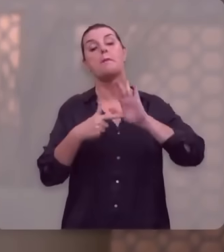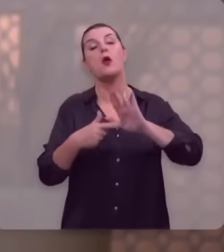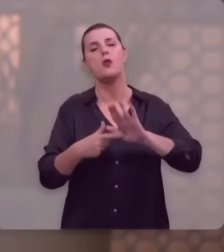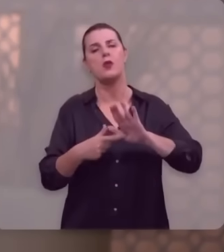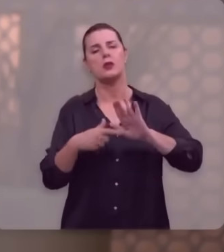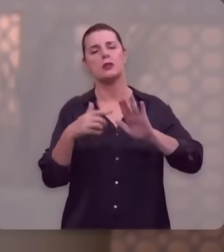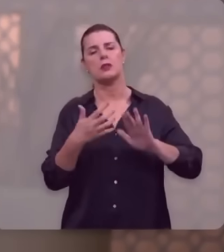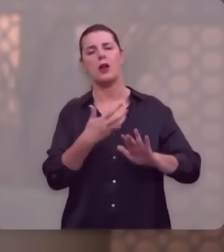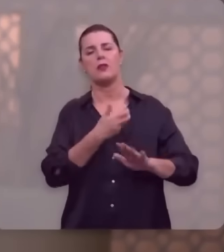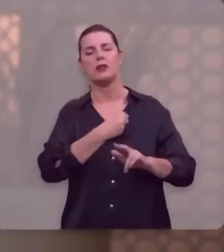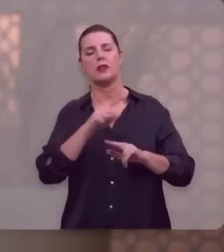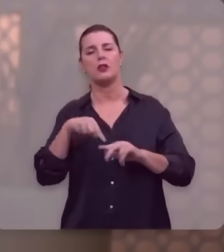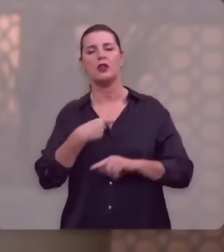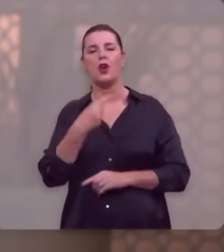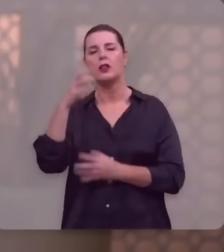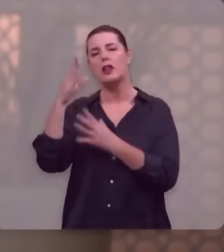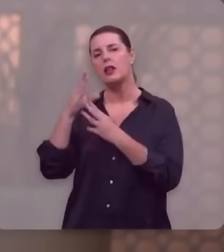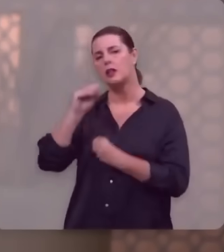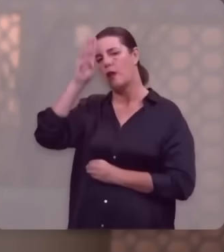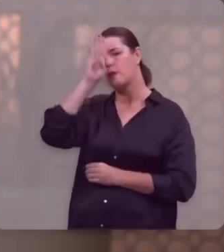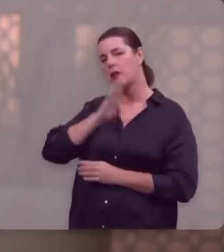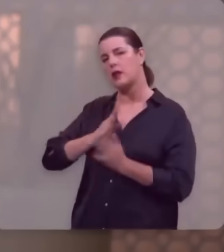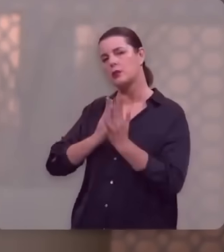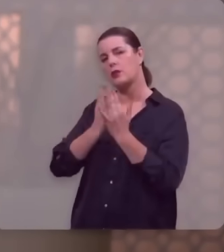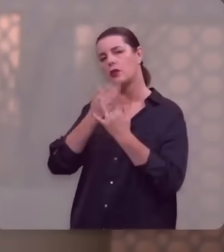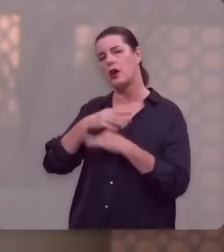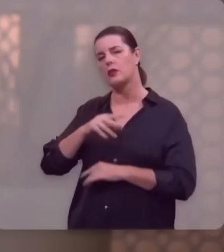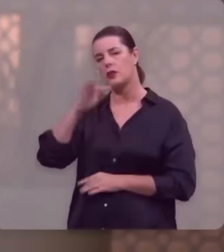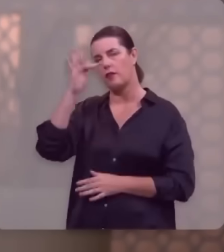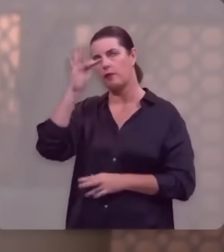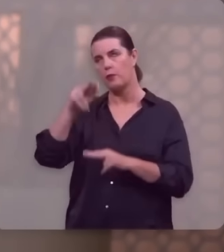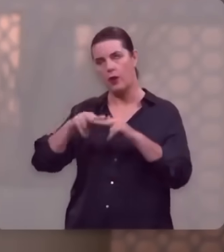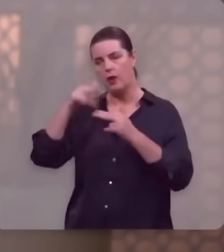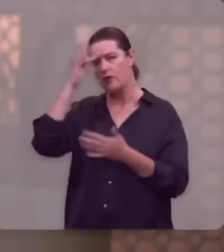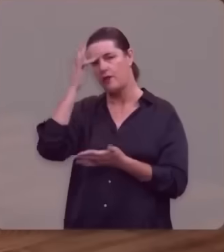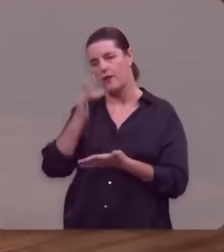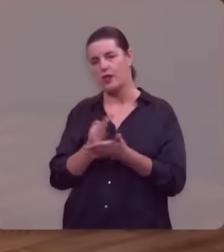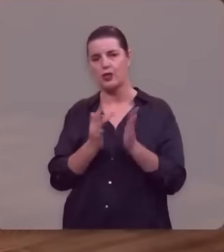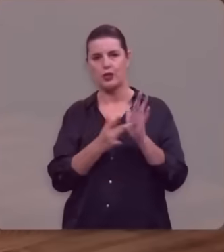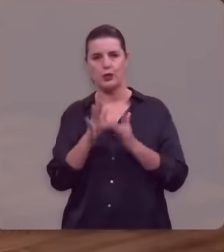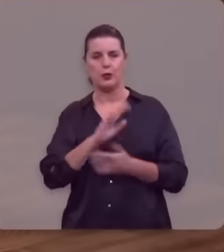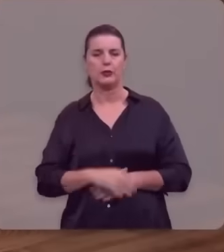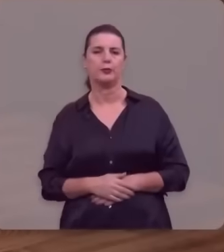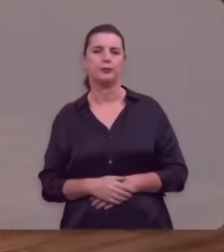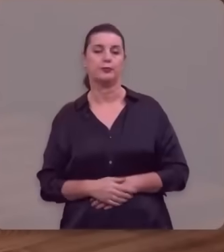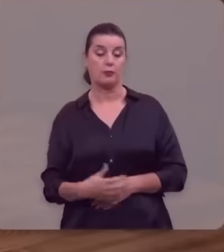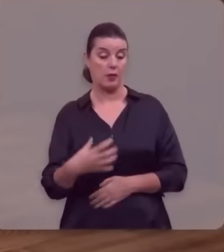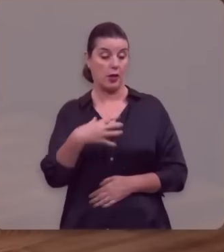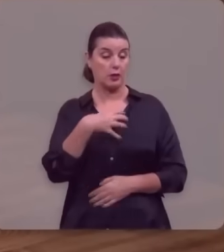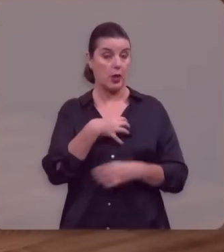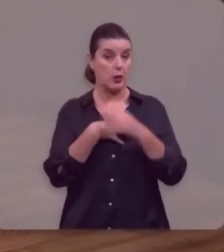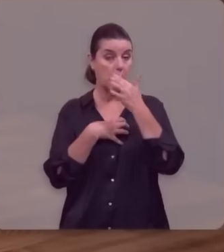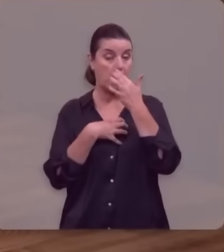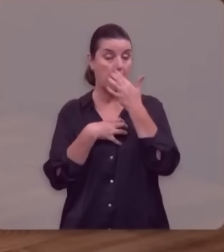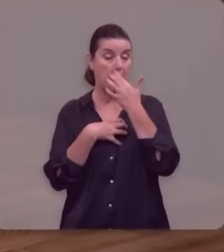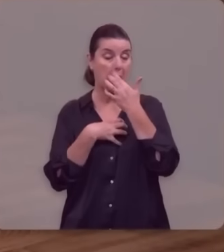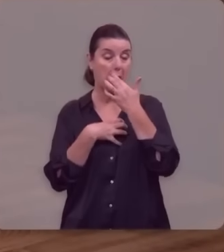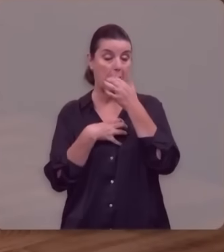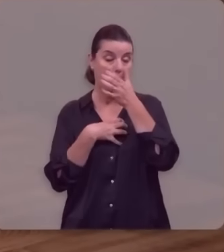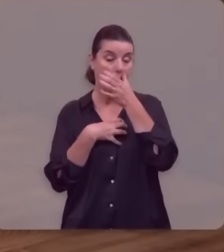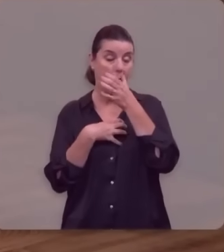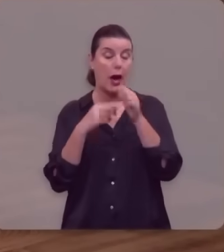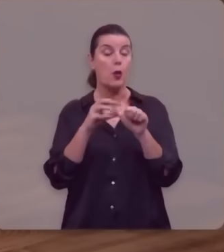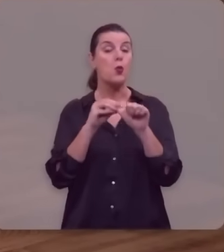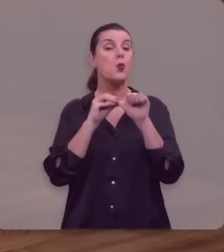recebemos de graça mediante a fé em Cristo Jesus de tal maneira que a